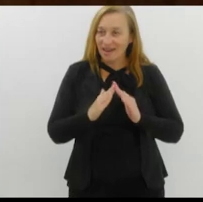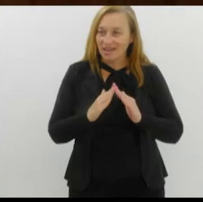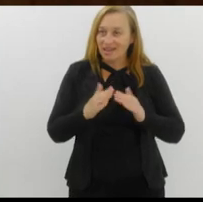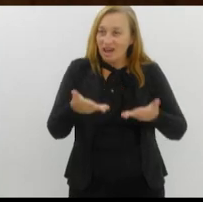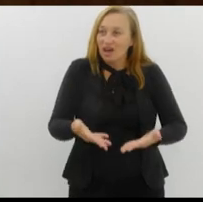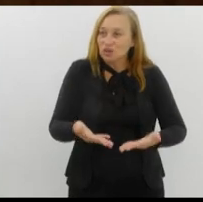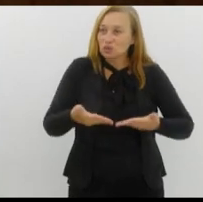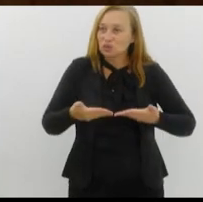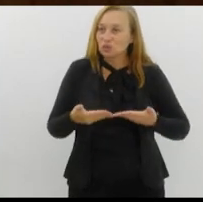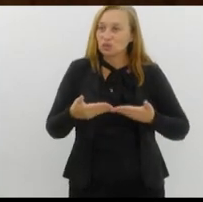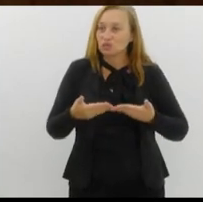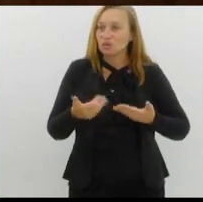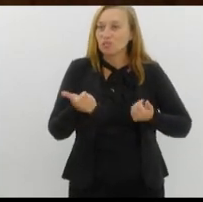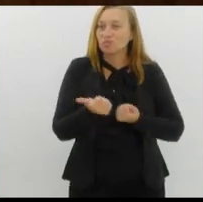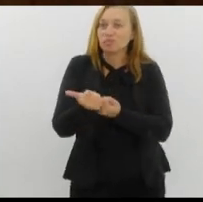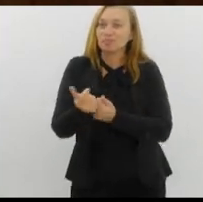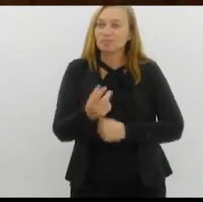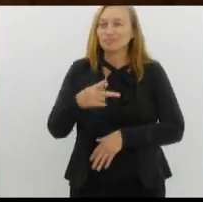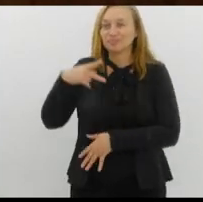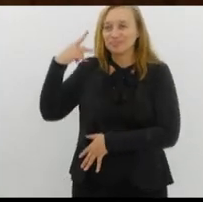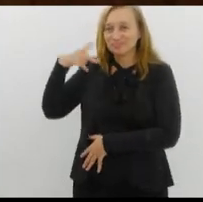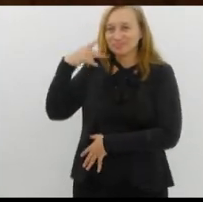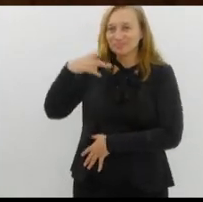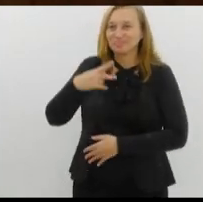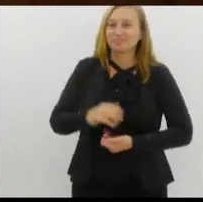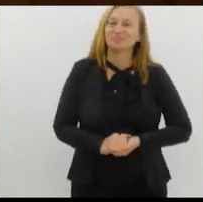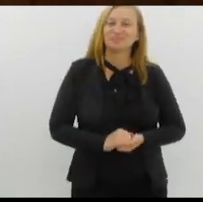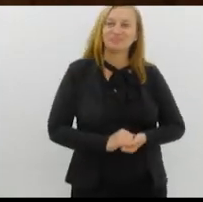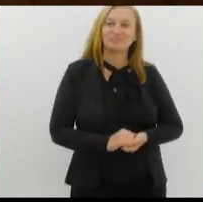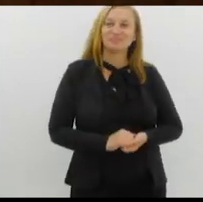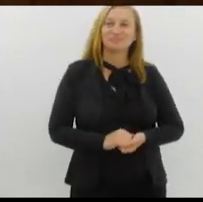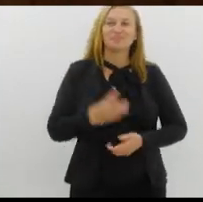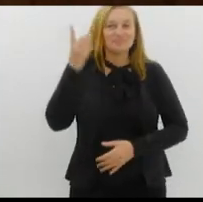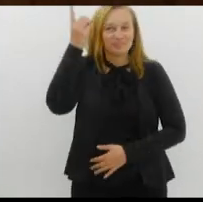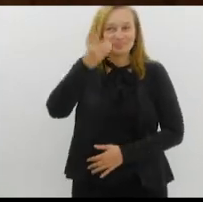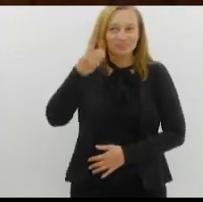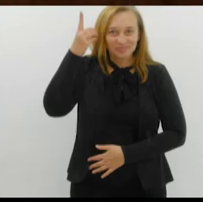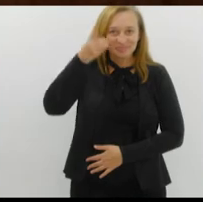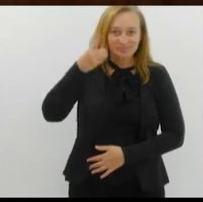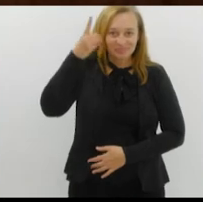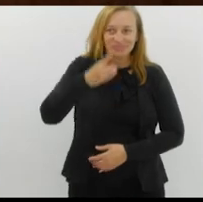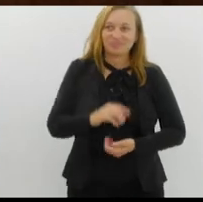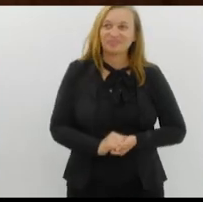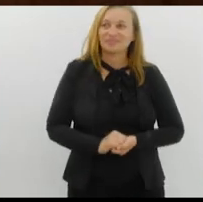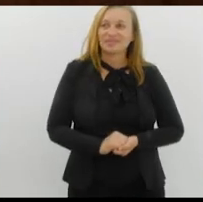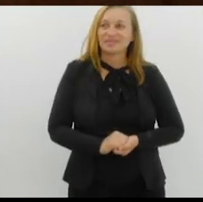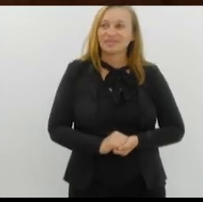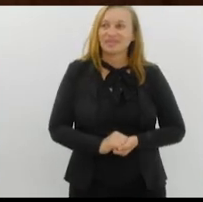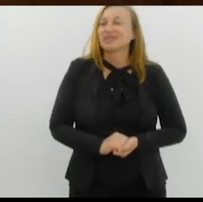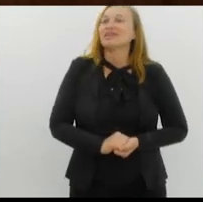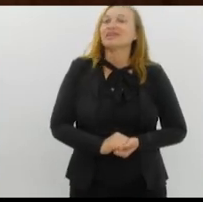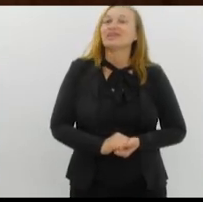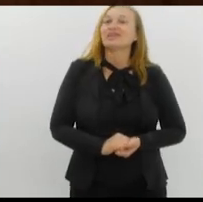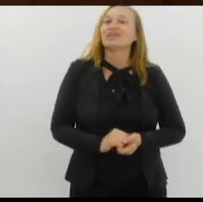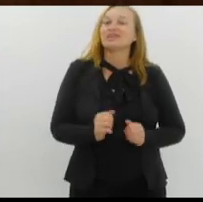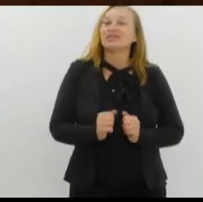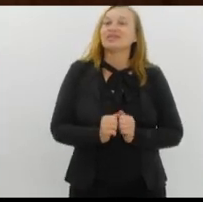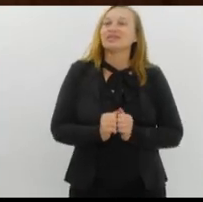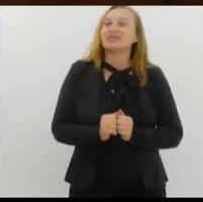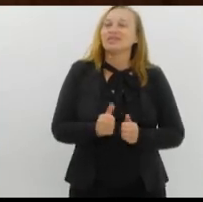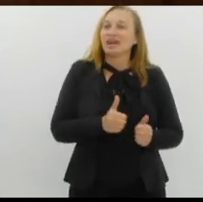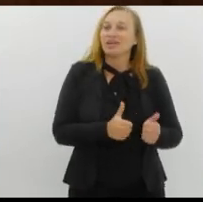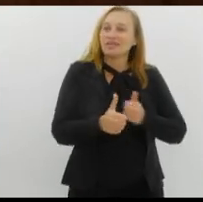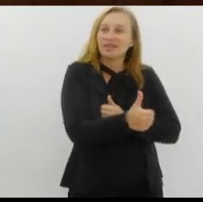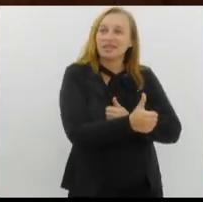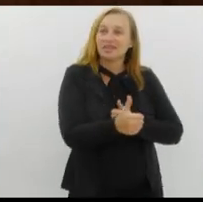colaborou com o nosso parlamento, foi um deputado combativo, estava à frente da Secretaria de Esporte do Estado e